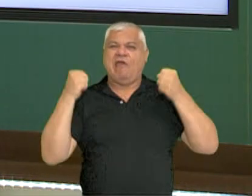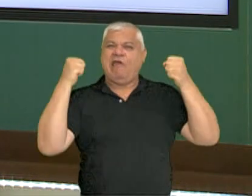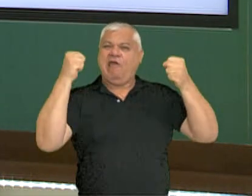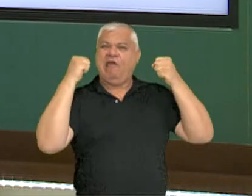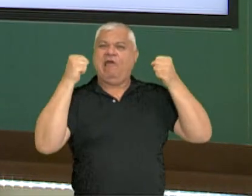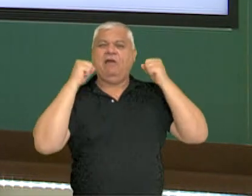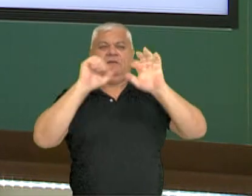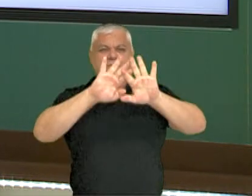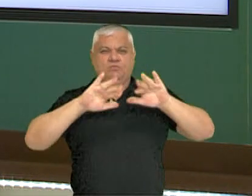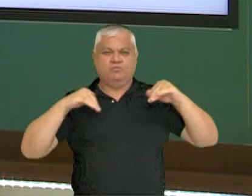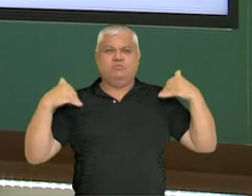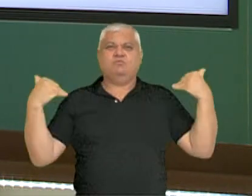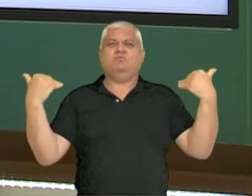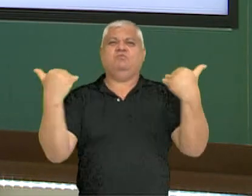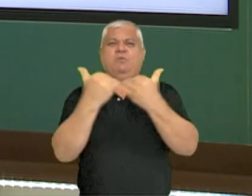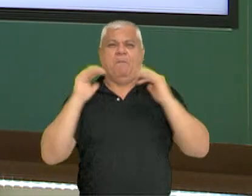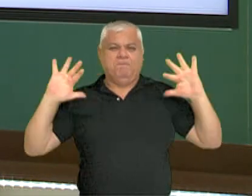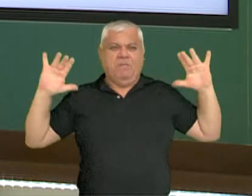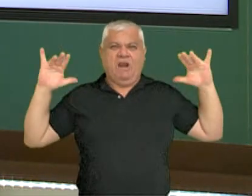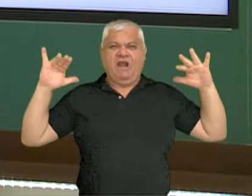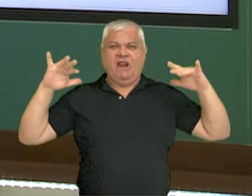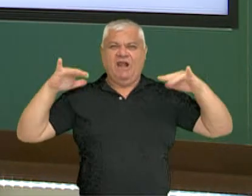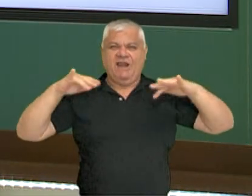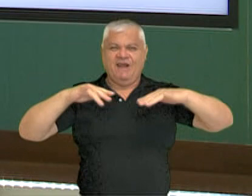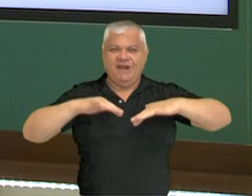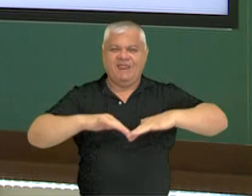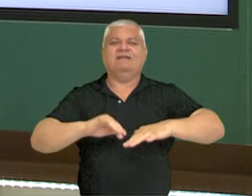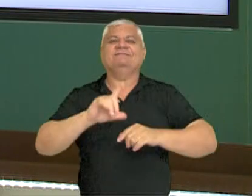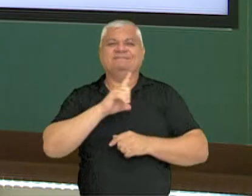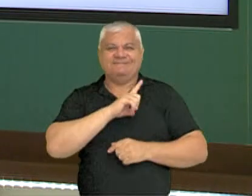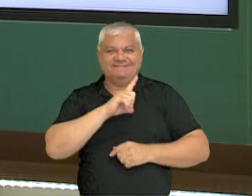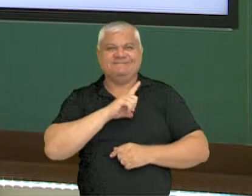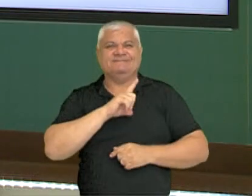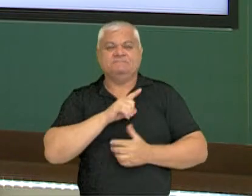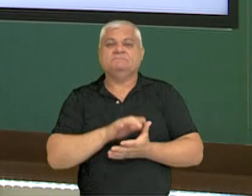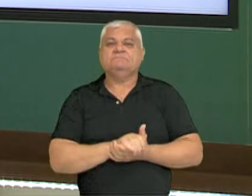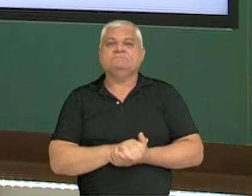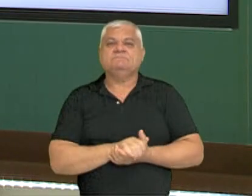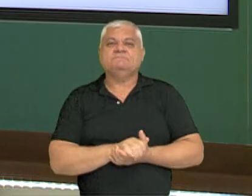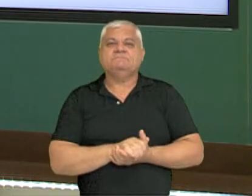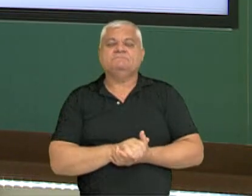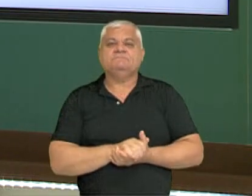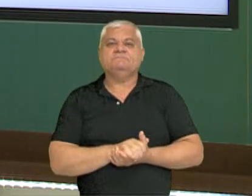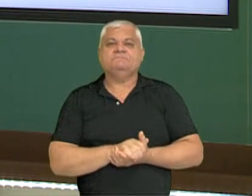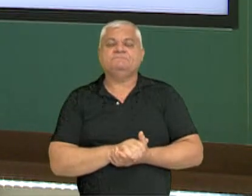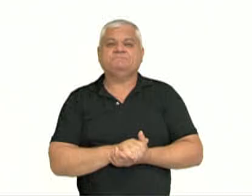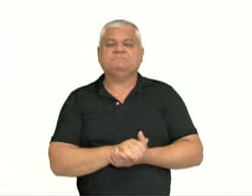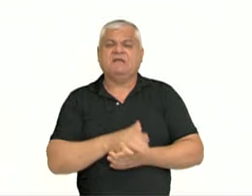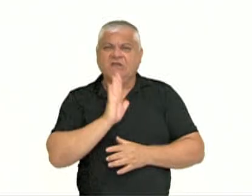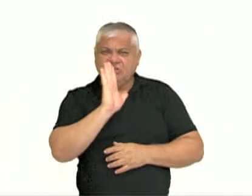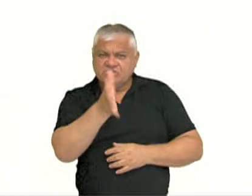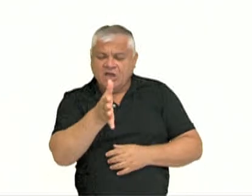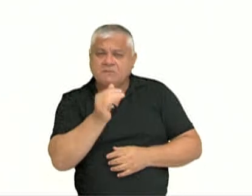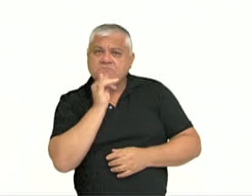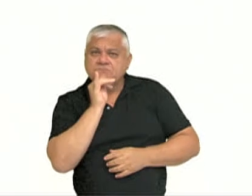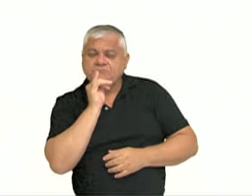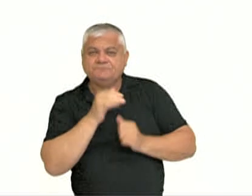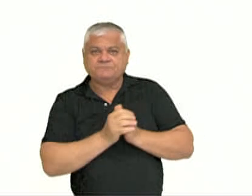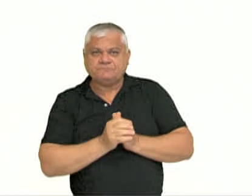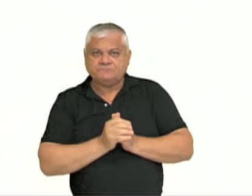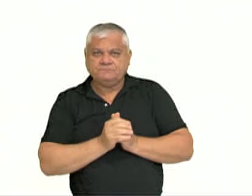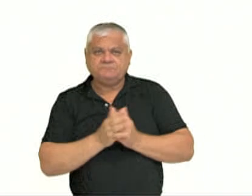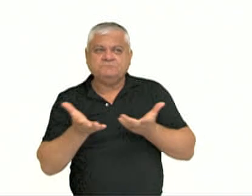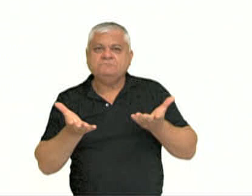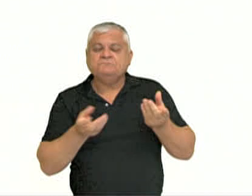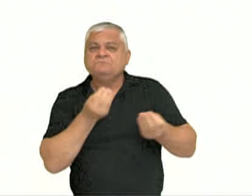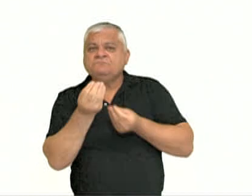de pessoas participando, Milhares de pessoas participam ali. Já tomou conhecimento desses